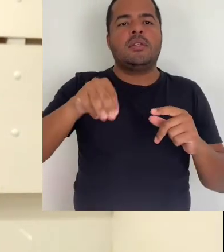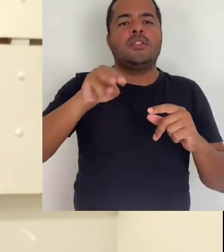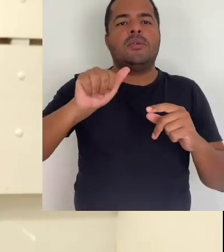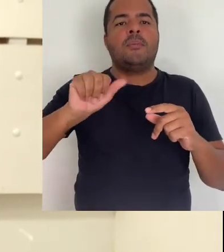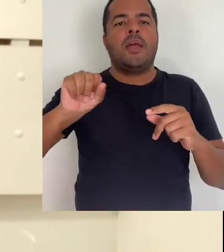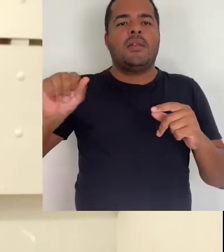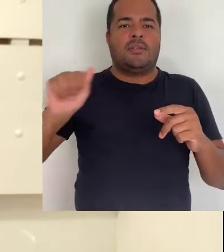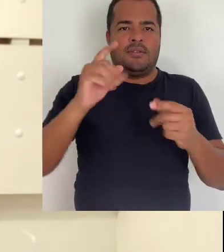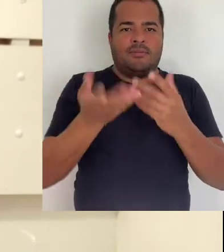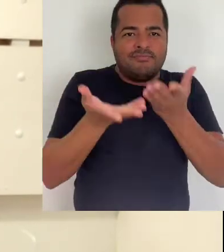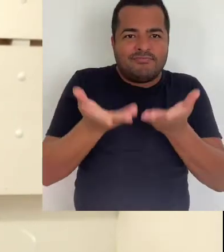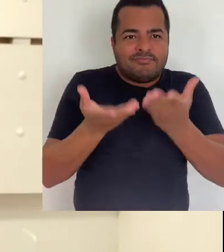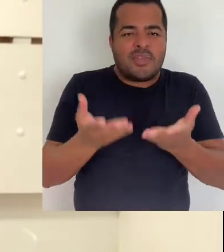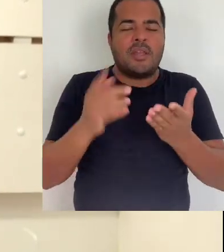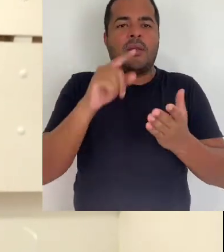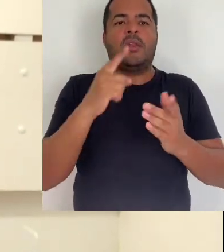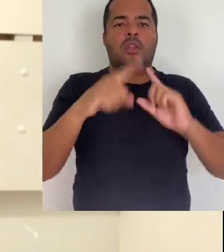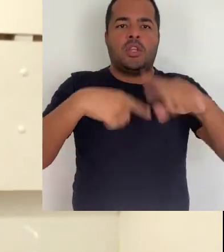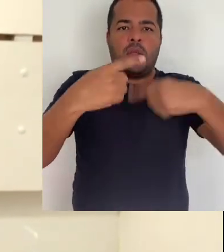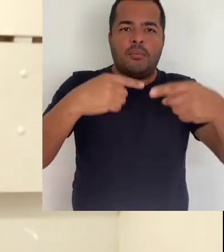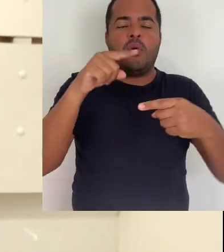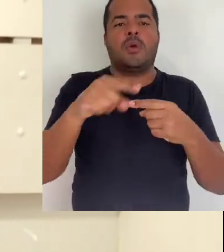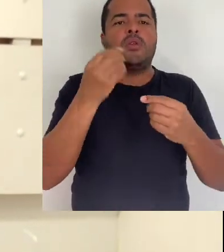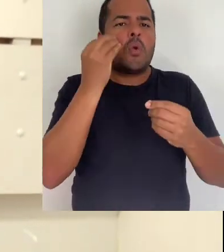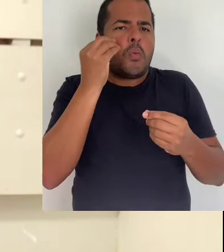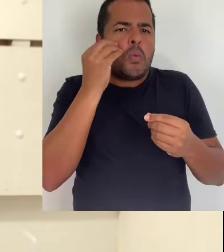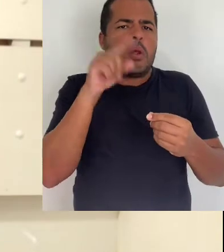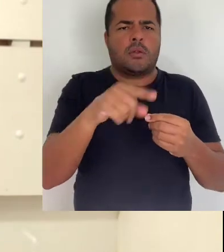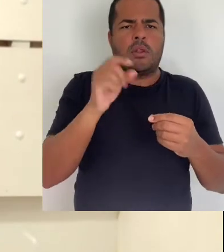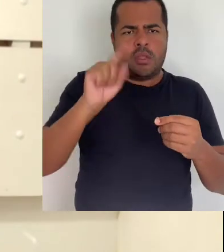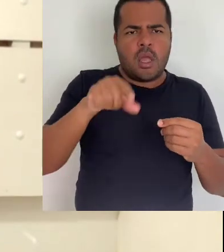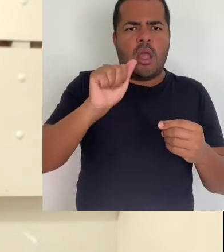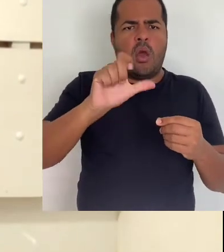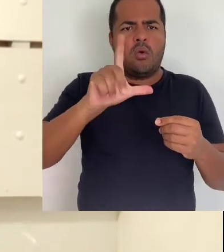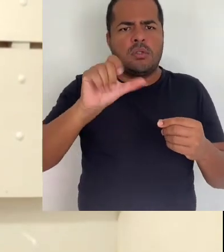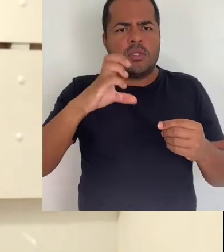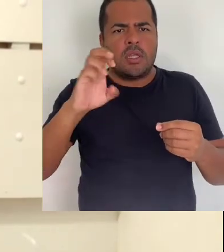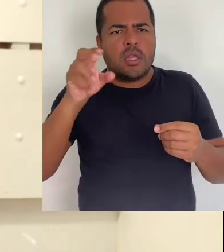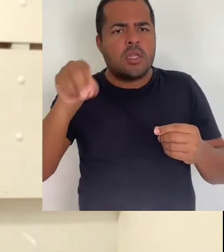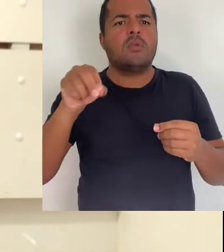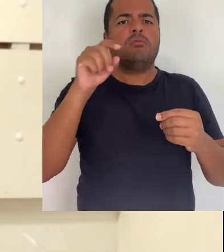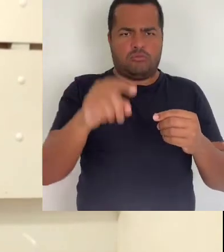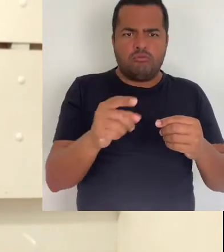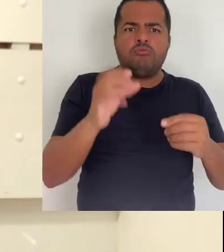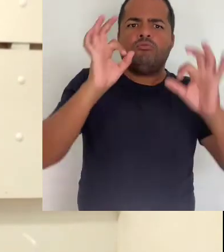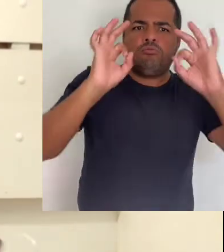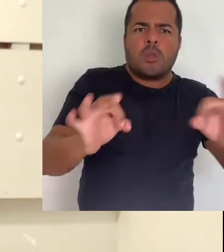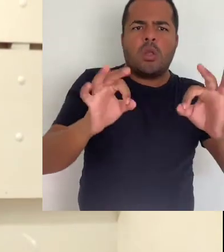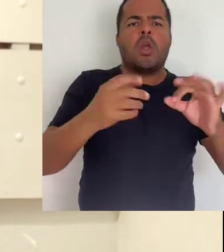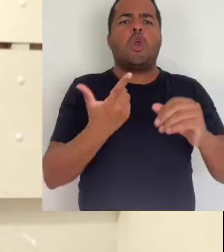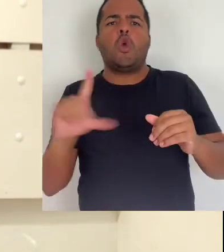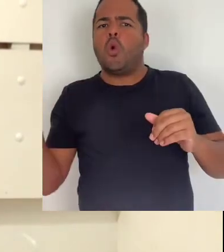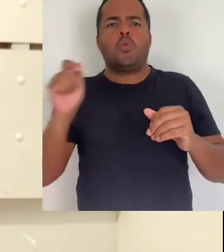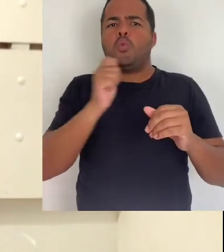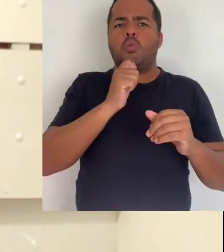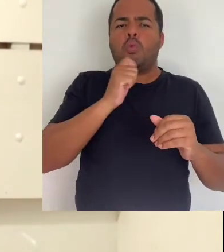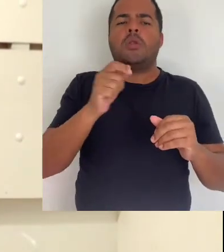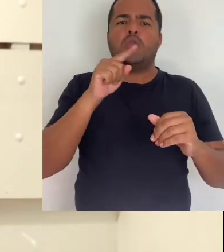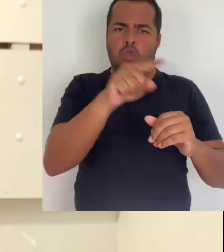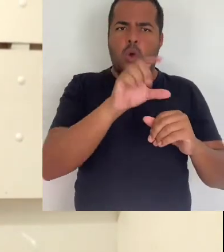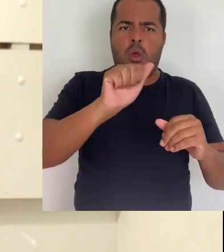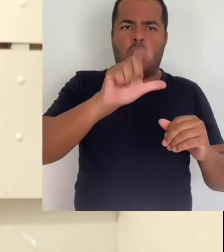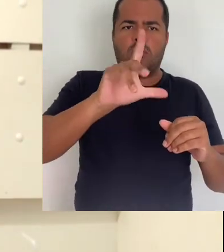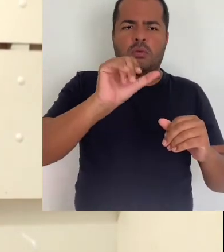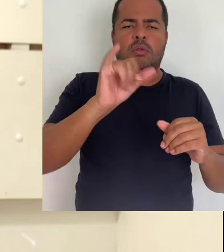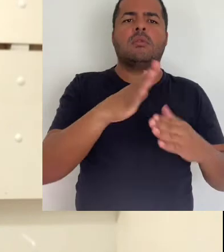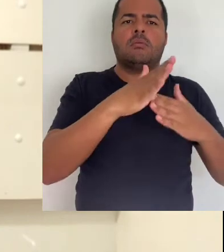massa e em seguida iremos fazer o teste característico para ter a certeza que foi gerado um alceno e não